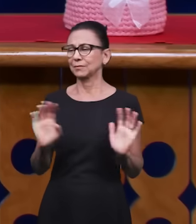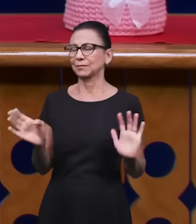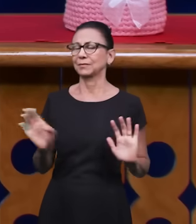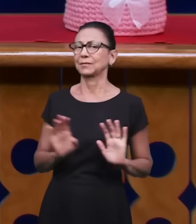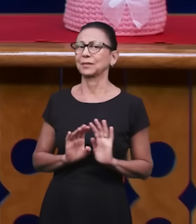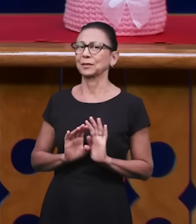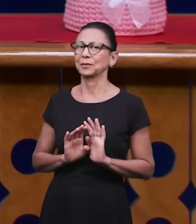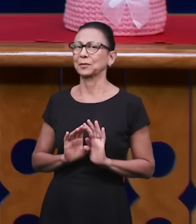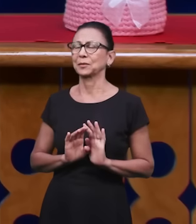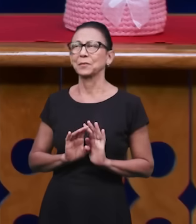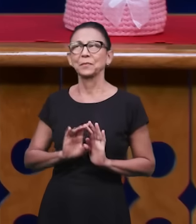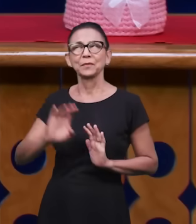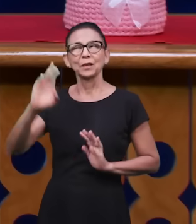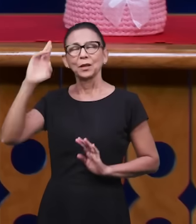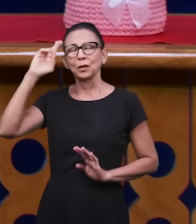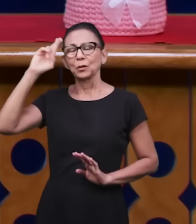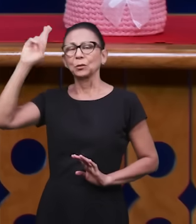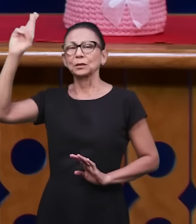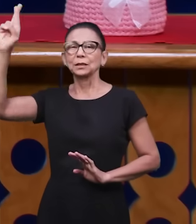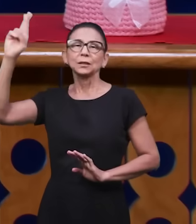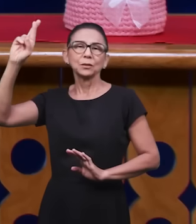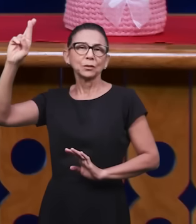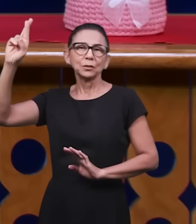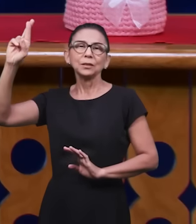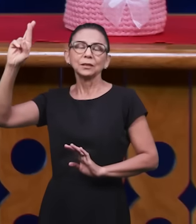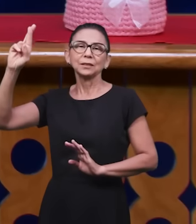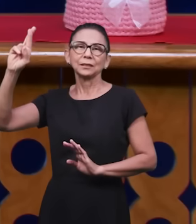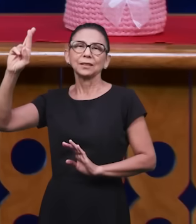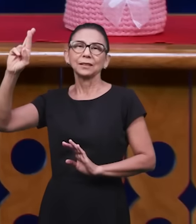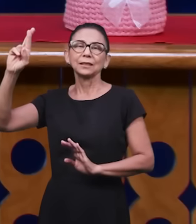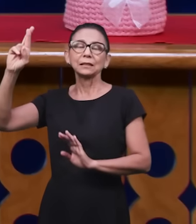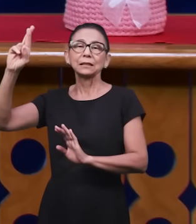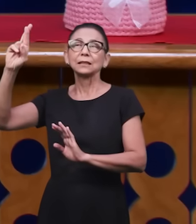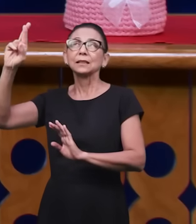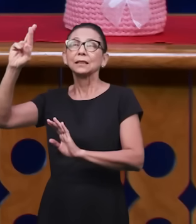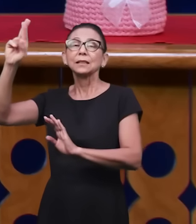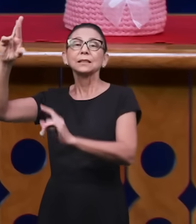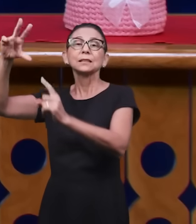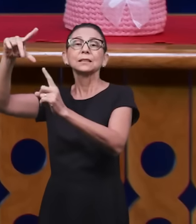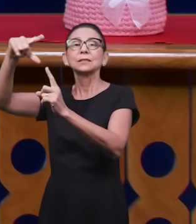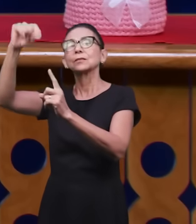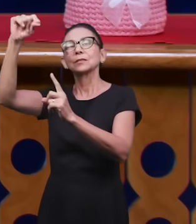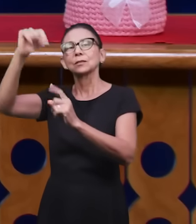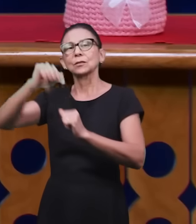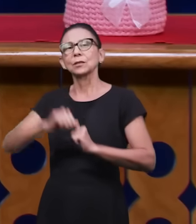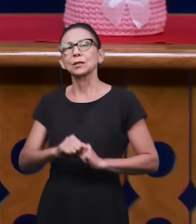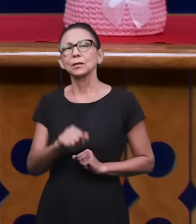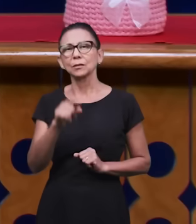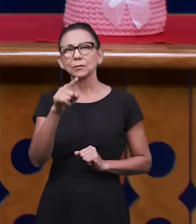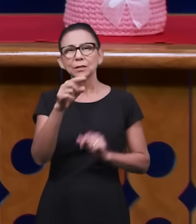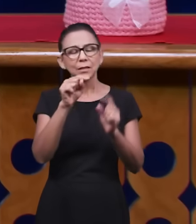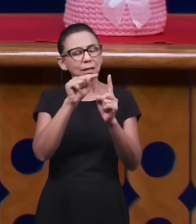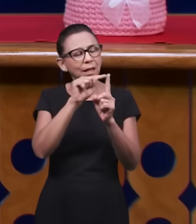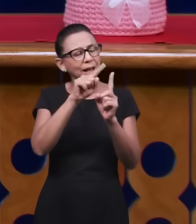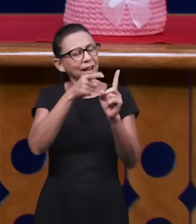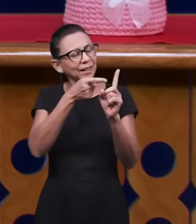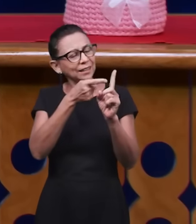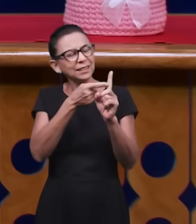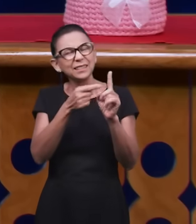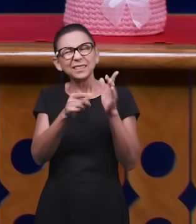é a eleição que Ele fez. Ele nos chamou, desde o ventre da nossa mãe, desde antes de